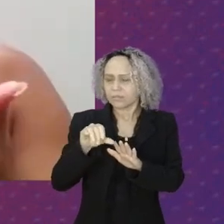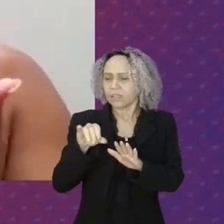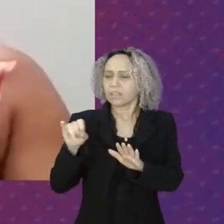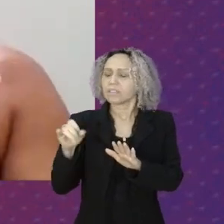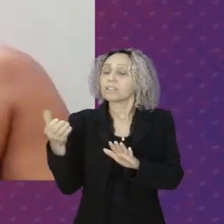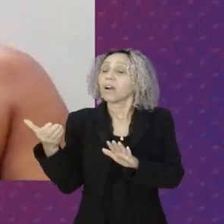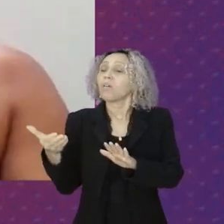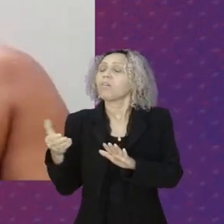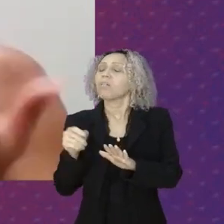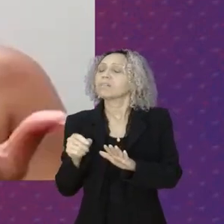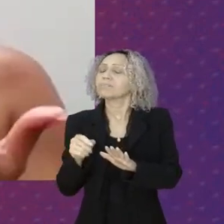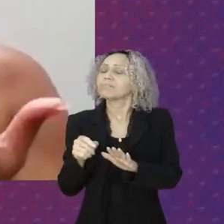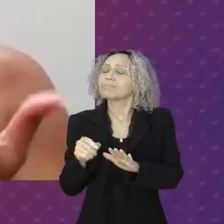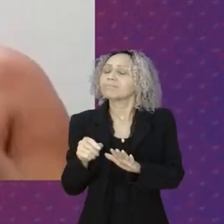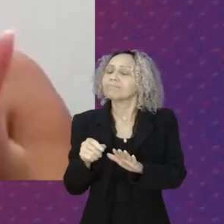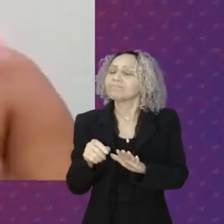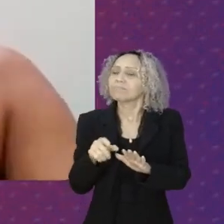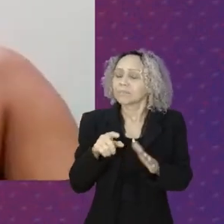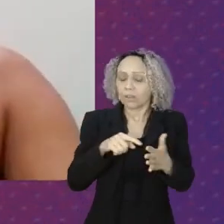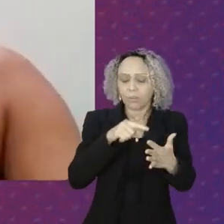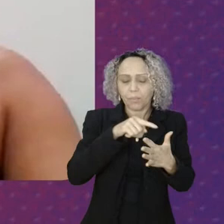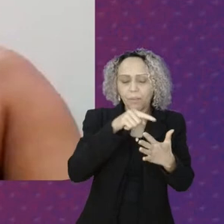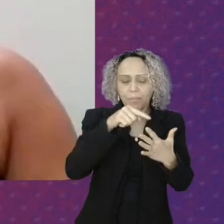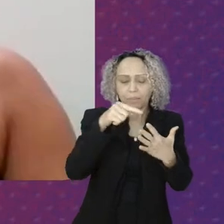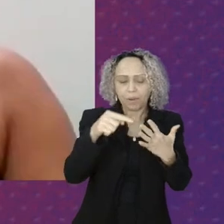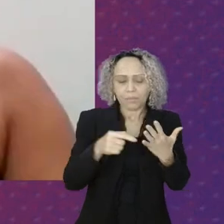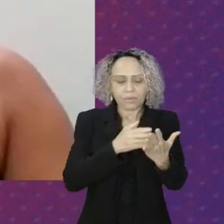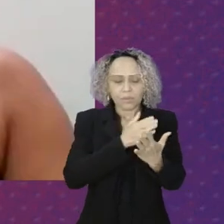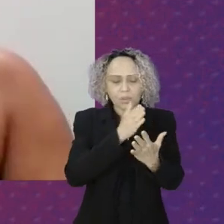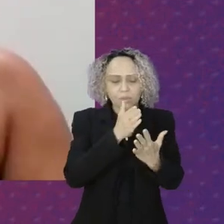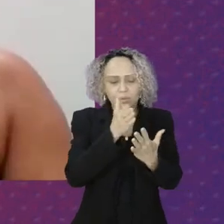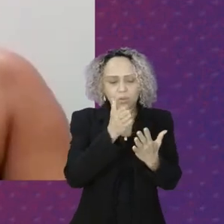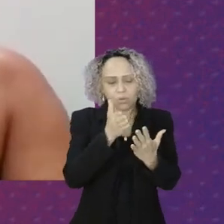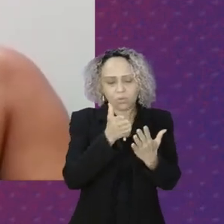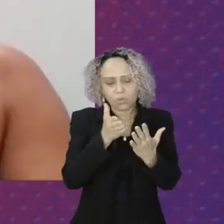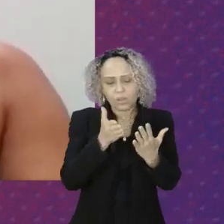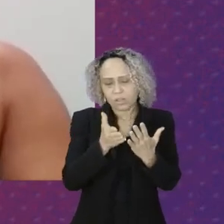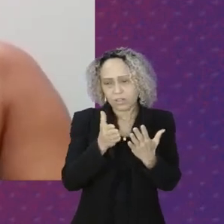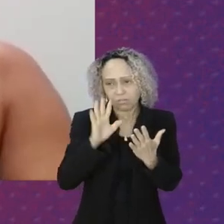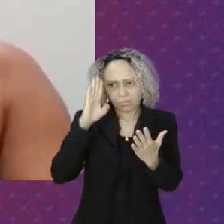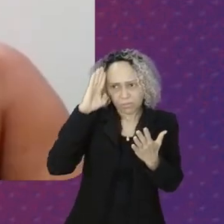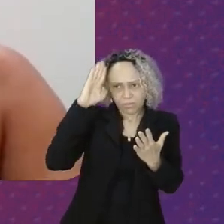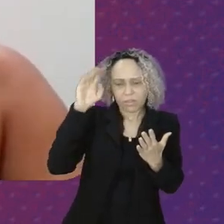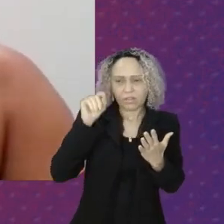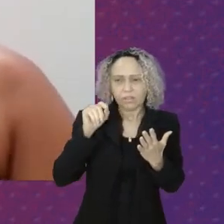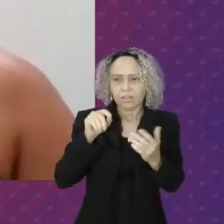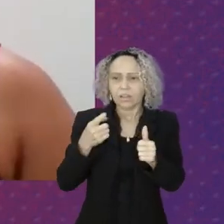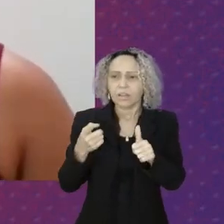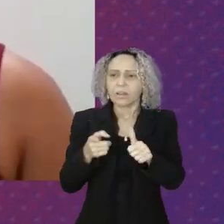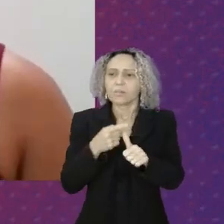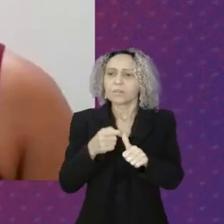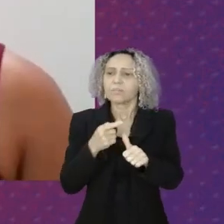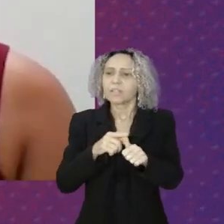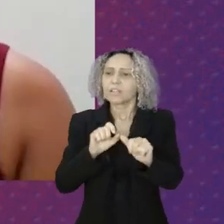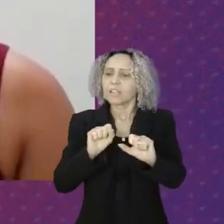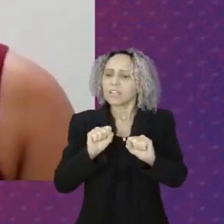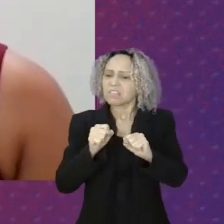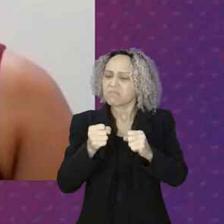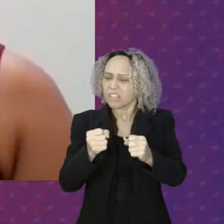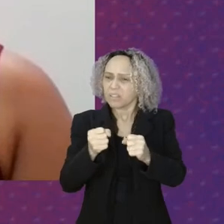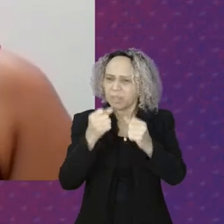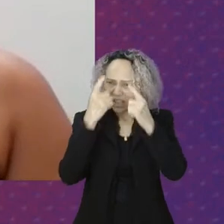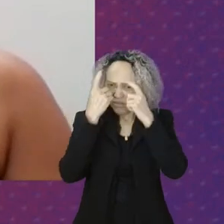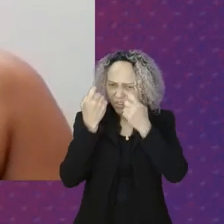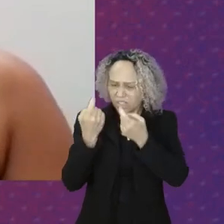gente resolveu focar em cinco eixos de atuação prioritárias. O primeiro eixo é o de enfrentamento à violência